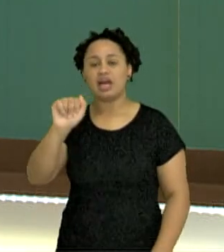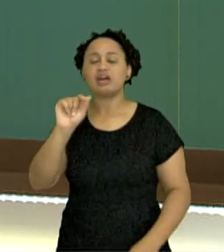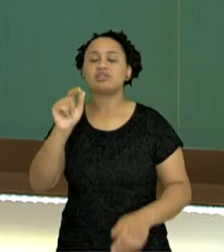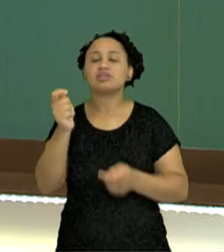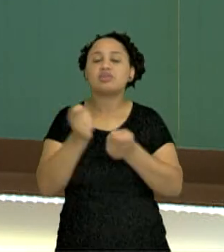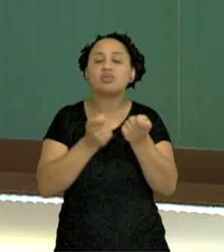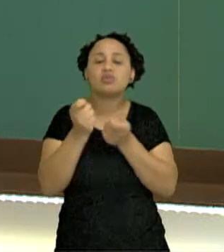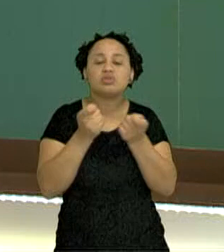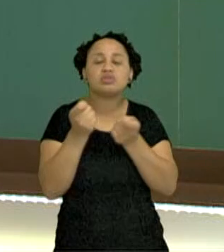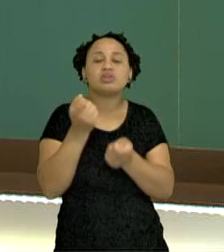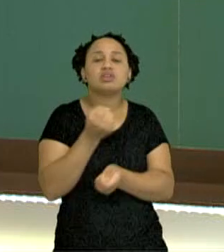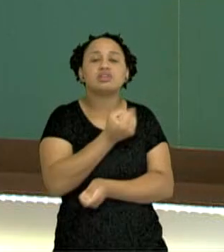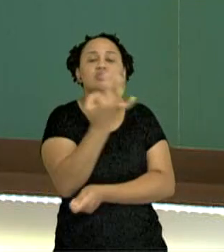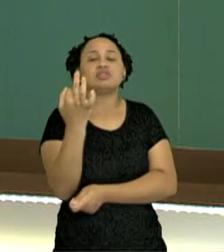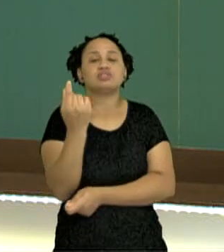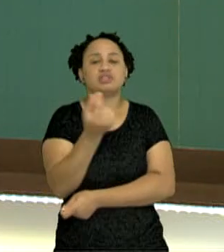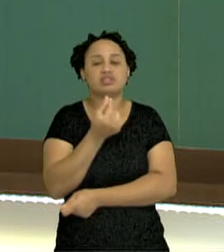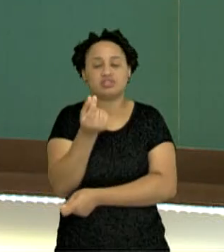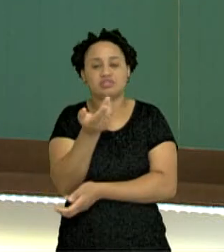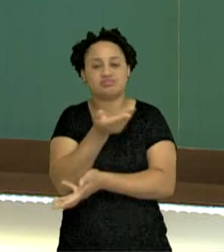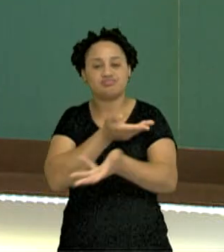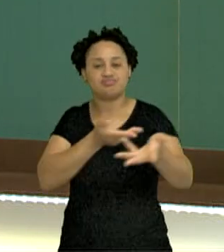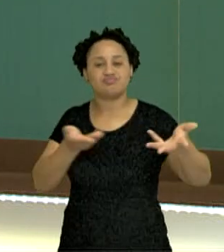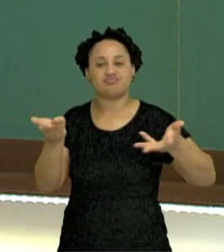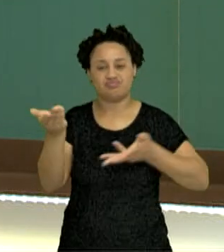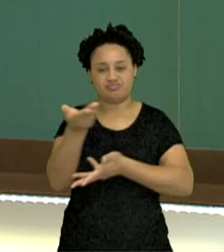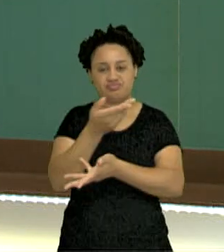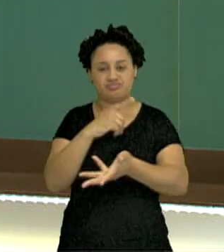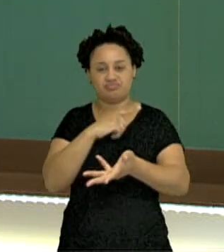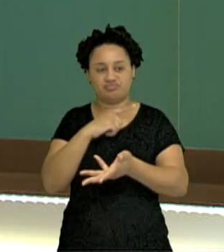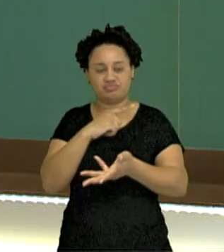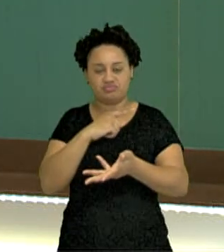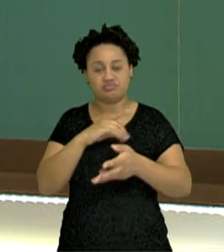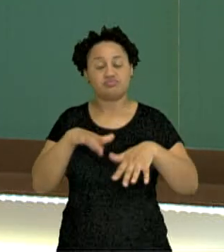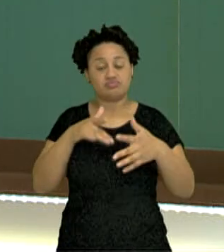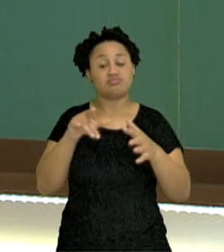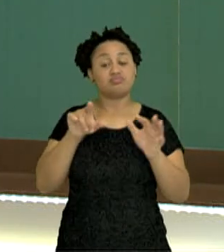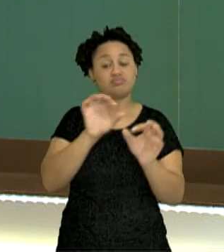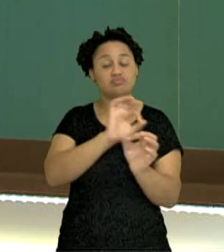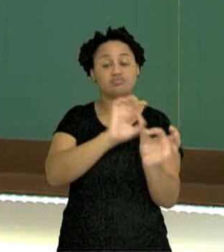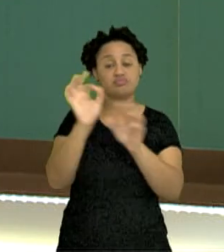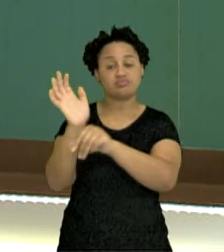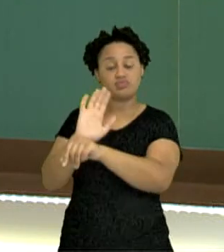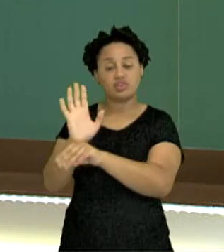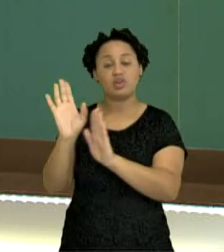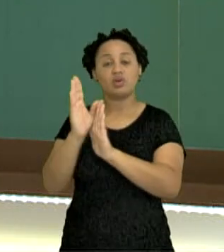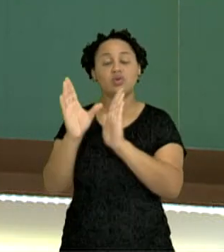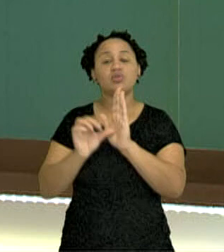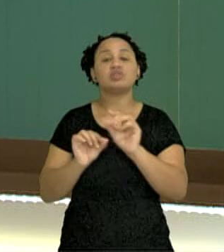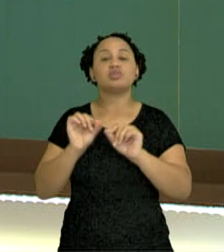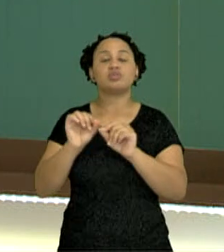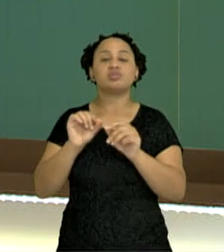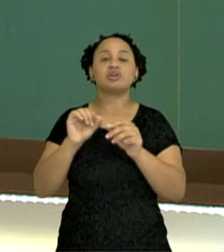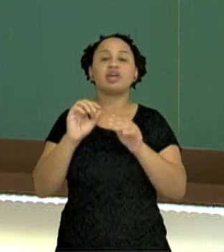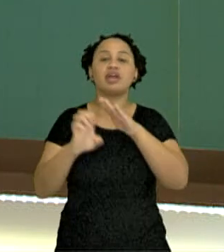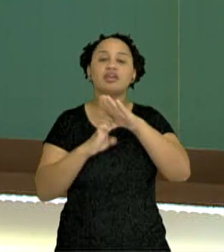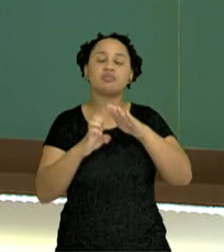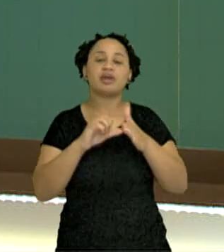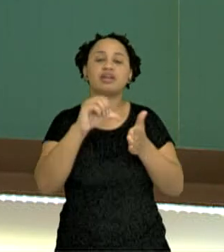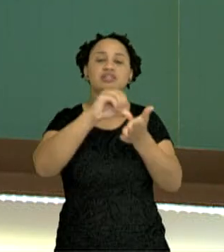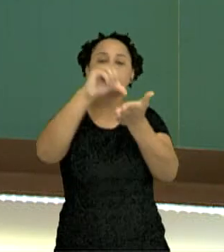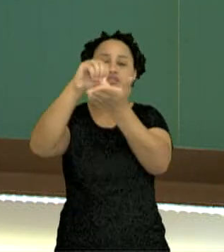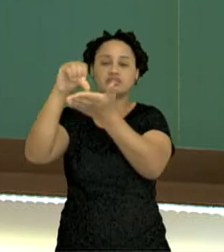da quantidade de dinheiro que está circulando no território. Nesse vídeo, nós falamos sobre as transnacionais,